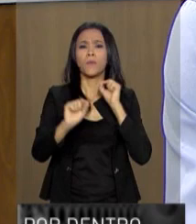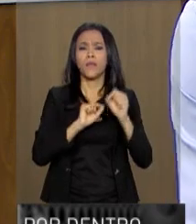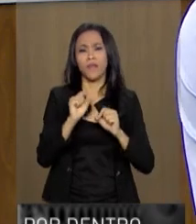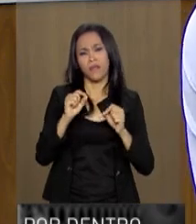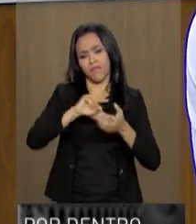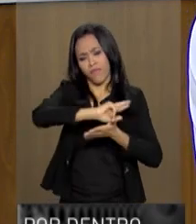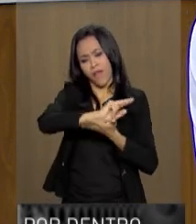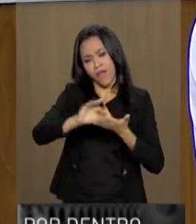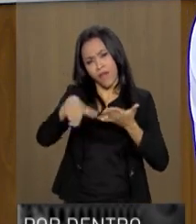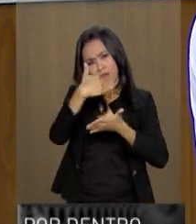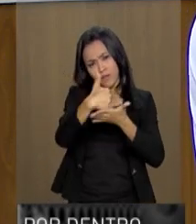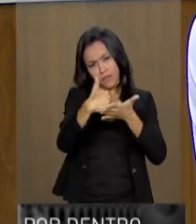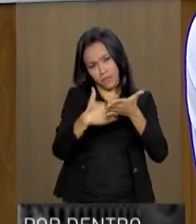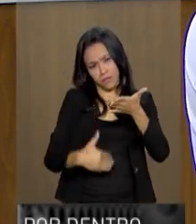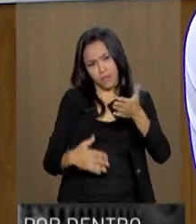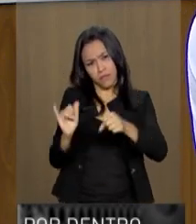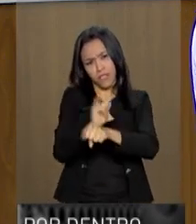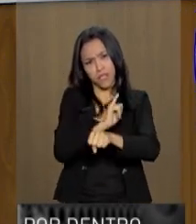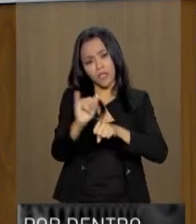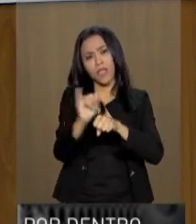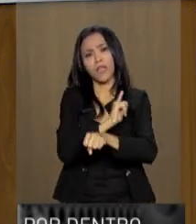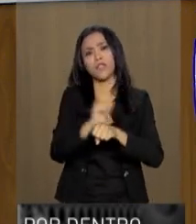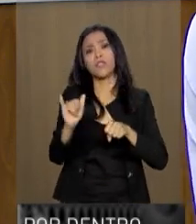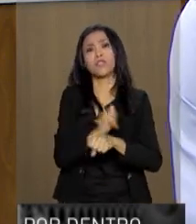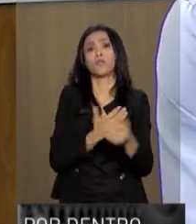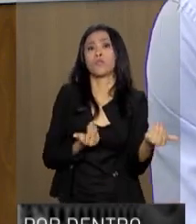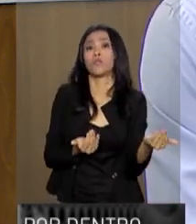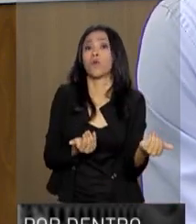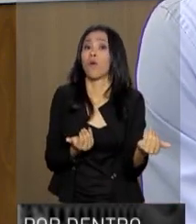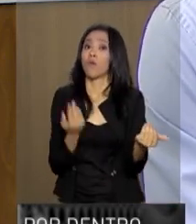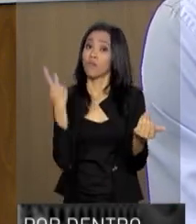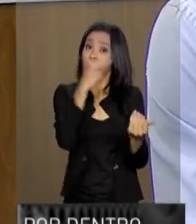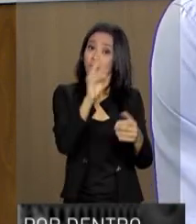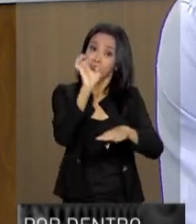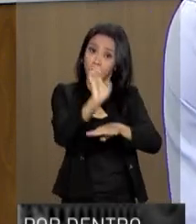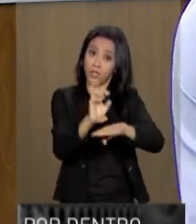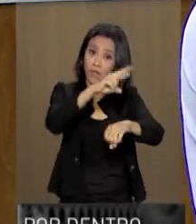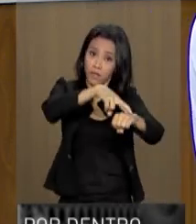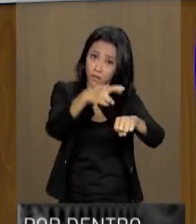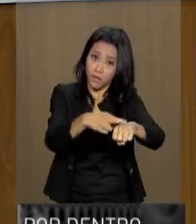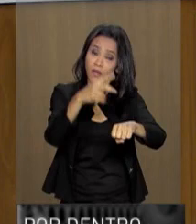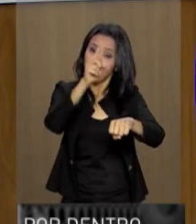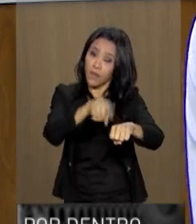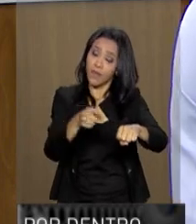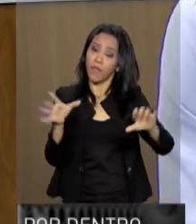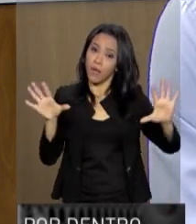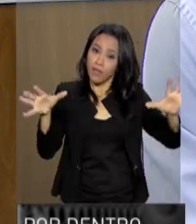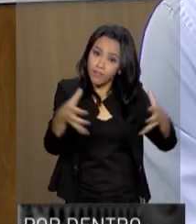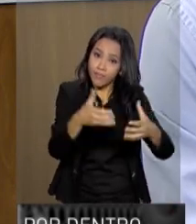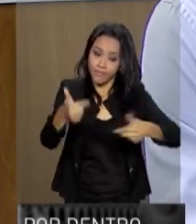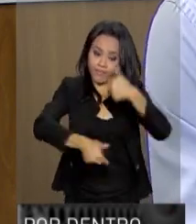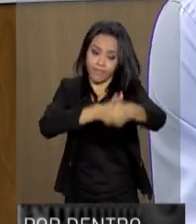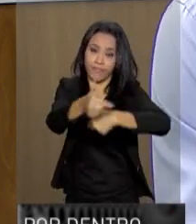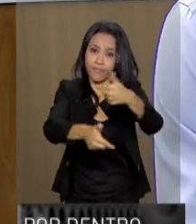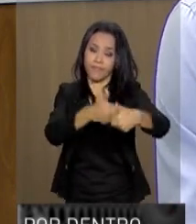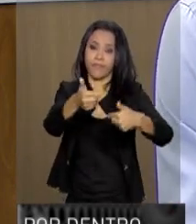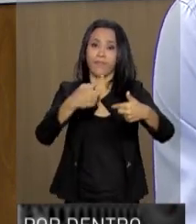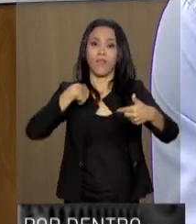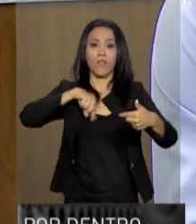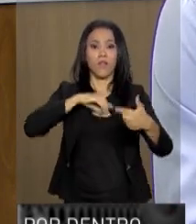ações estratégicas para a juventude de roraima essas ações que integram brasil mais jovem nós vamos em